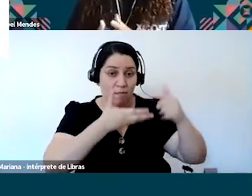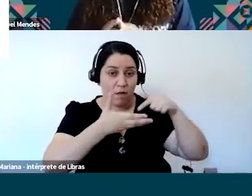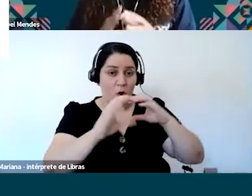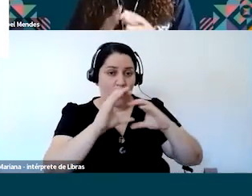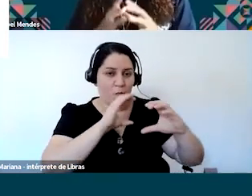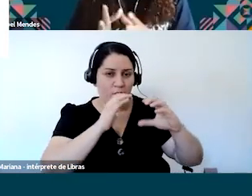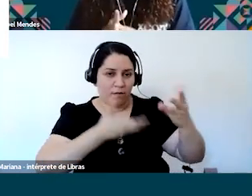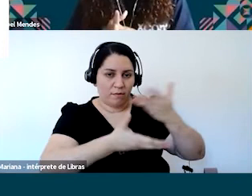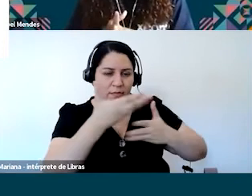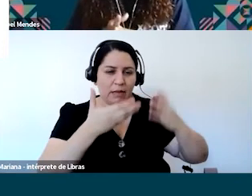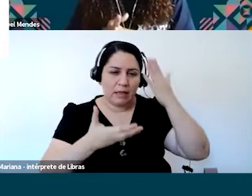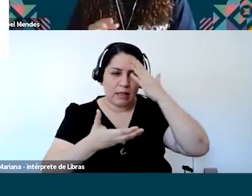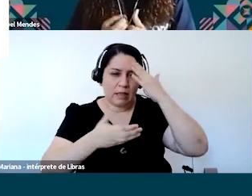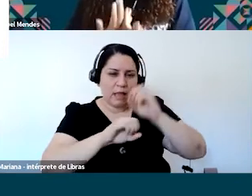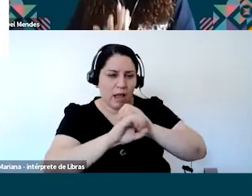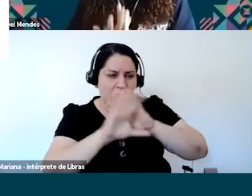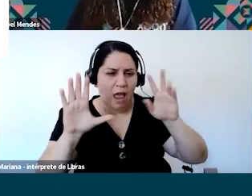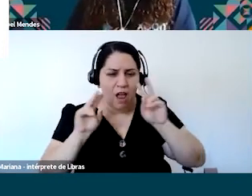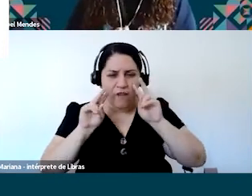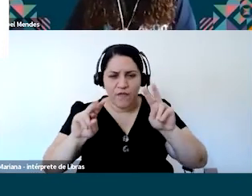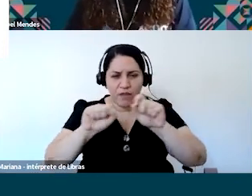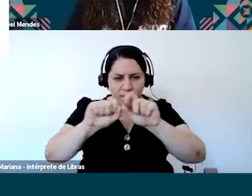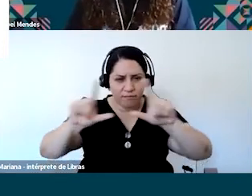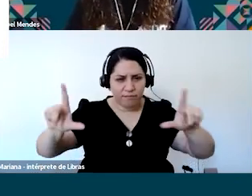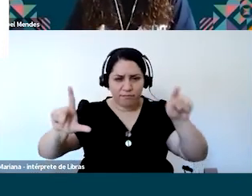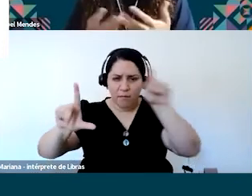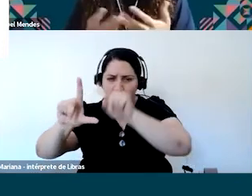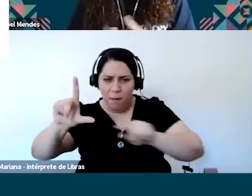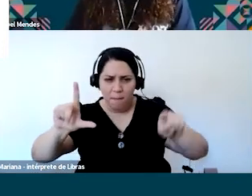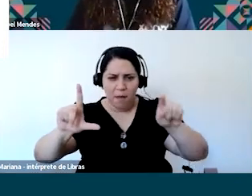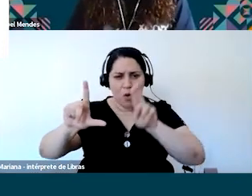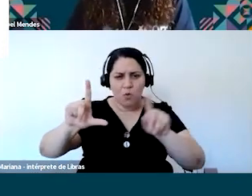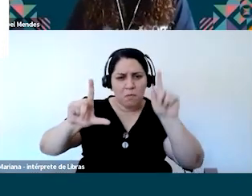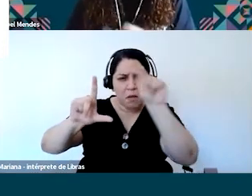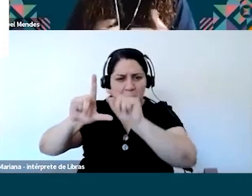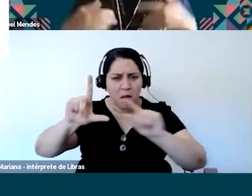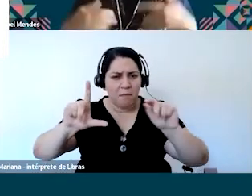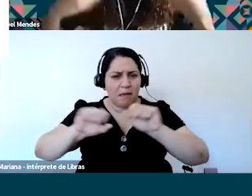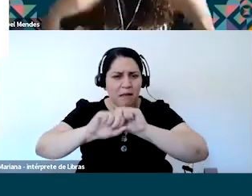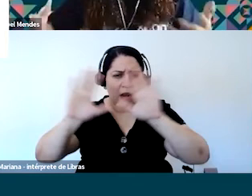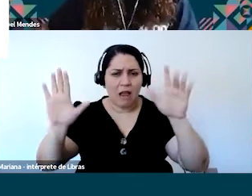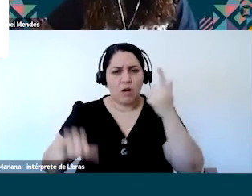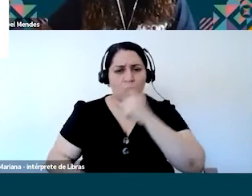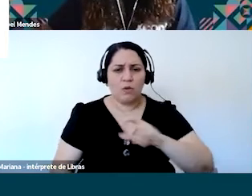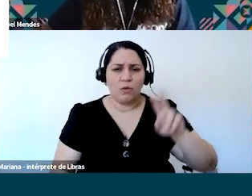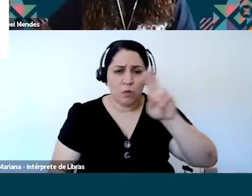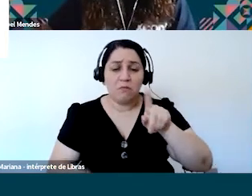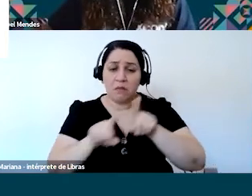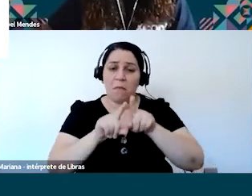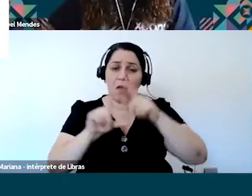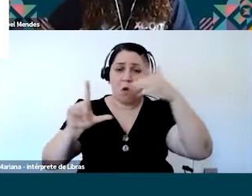da forma mais clara possível. Eu consigo entender tudo que está ali na tela, tudo que está no meu mobile, e eu também consigo passar